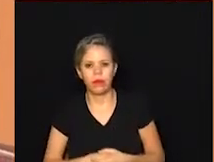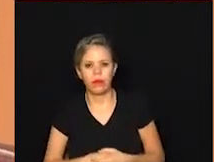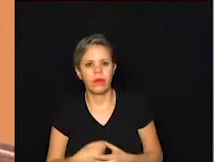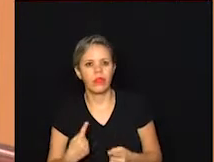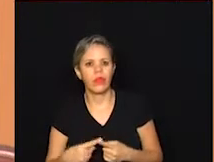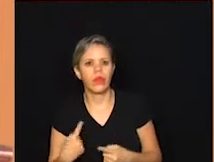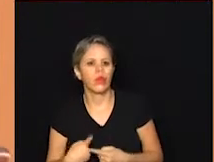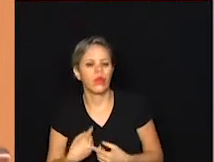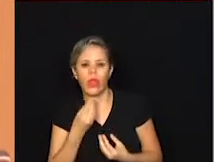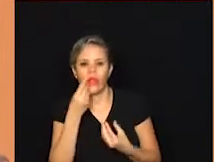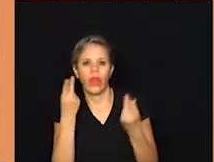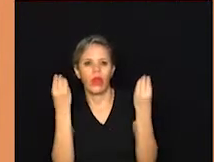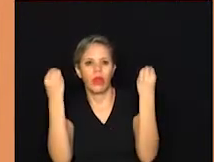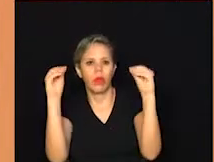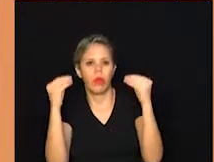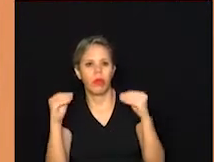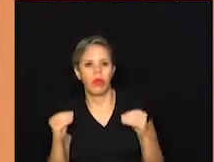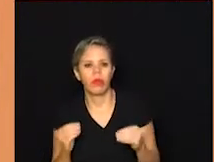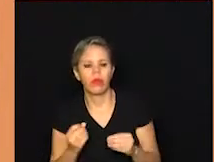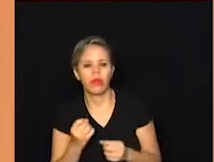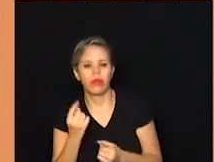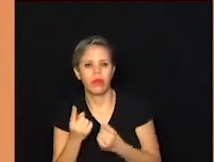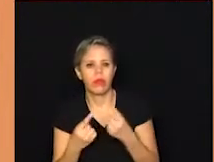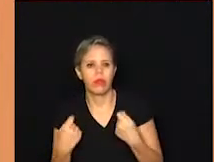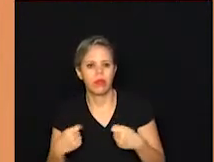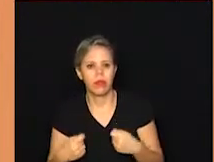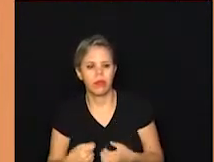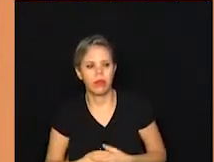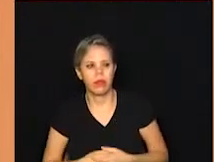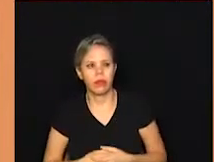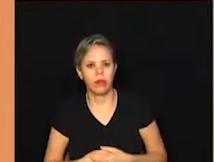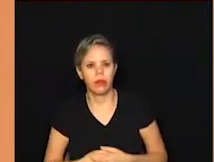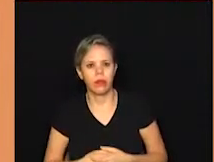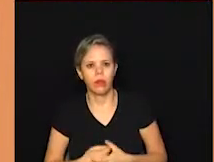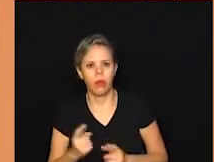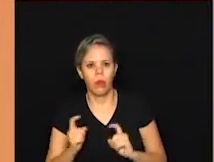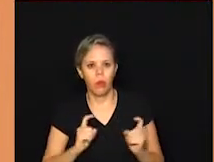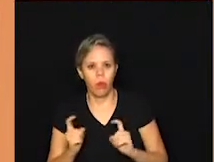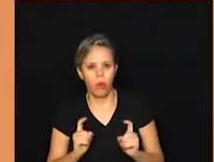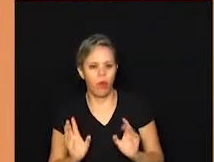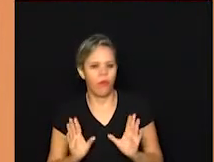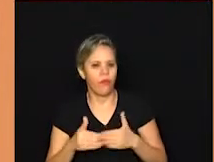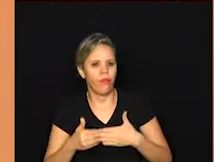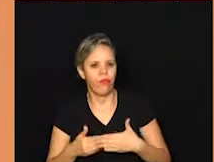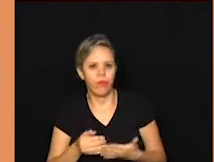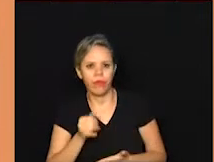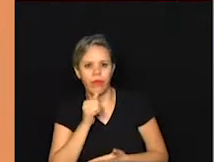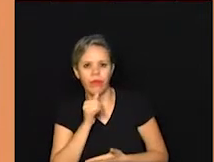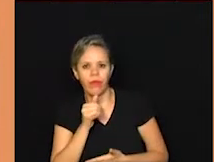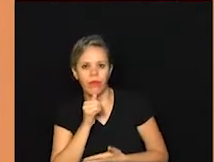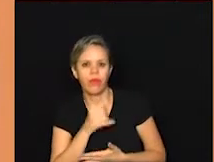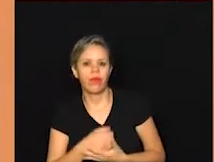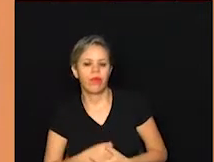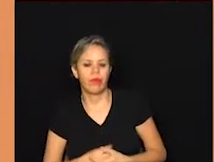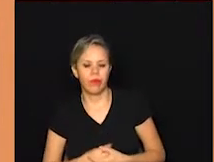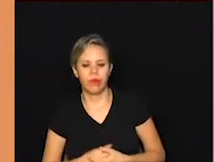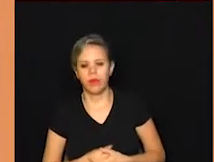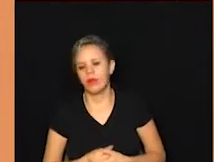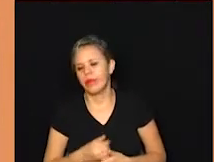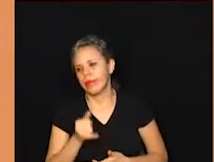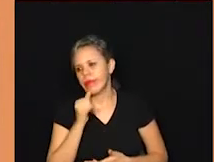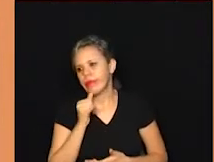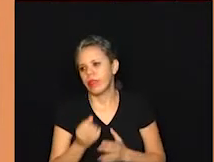nós colocamos assim a eventual necessidade de uma reunião fechada? Vamos supor